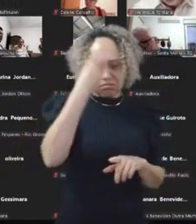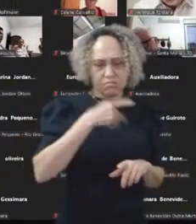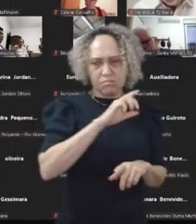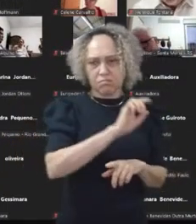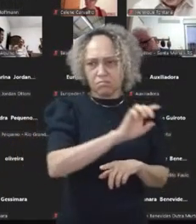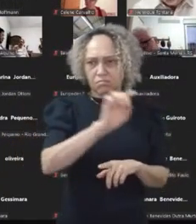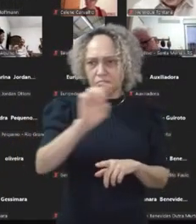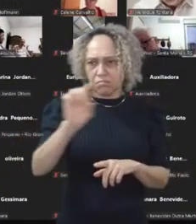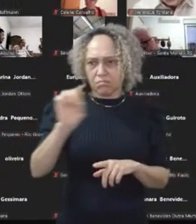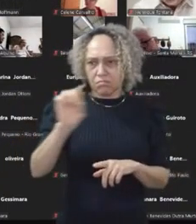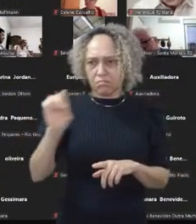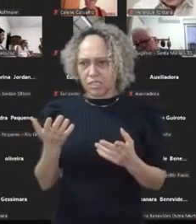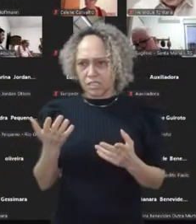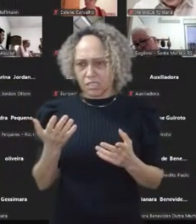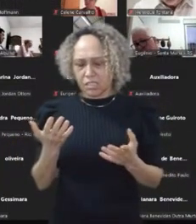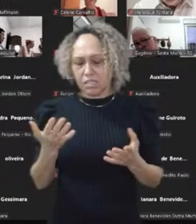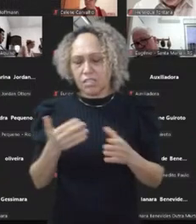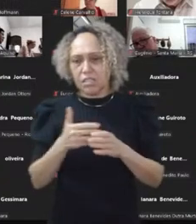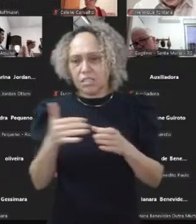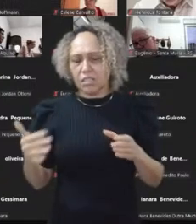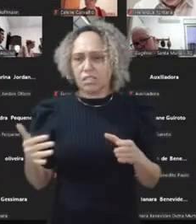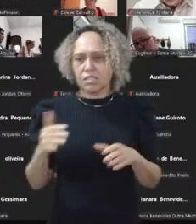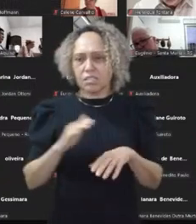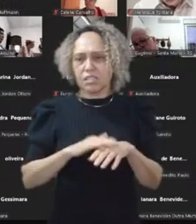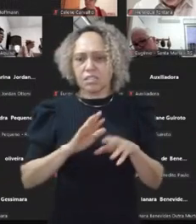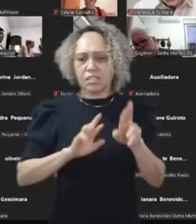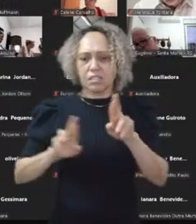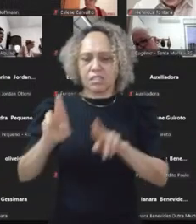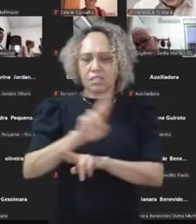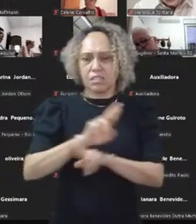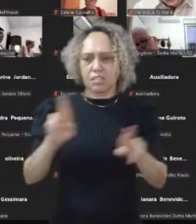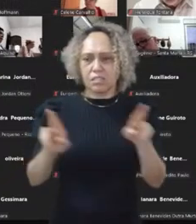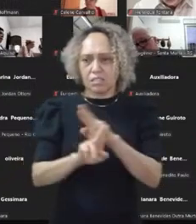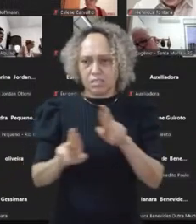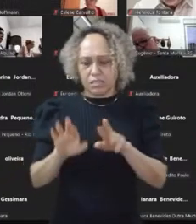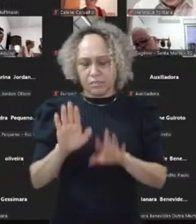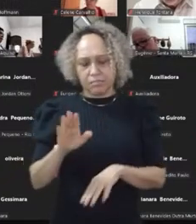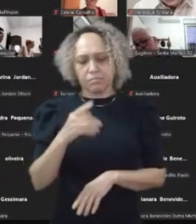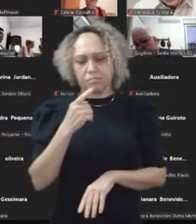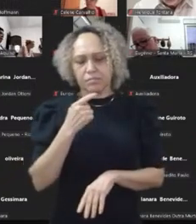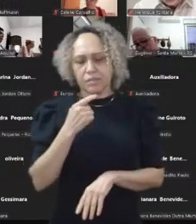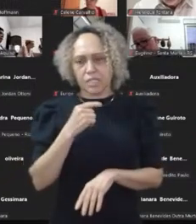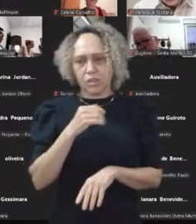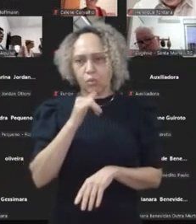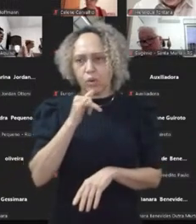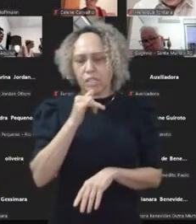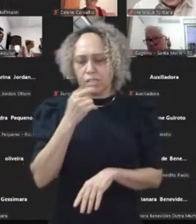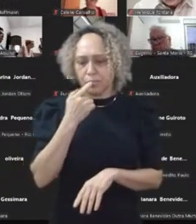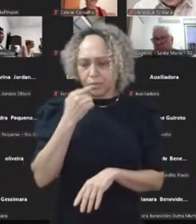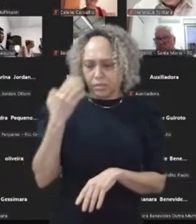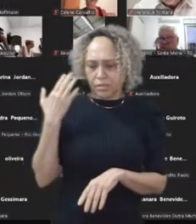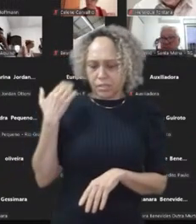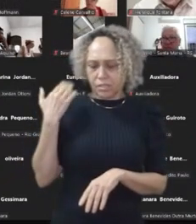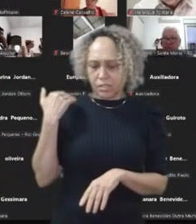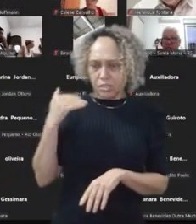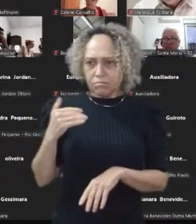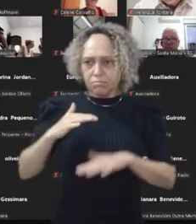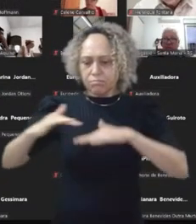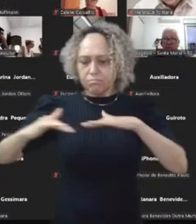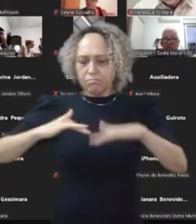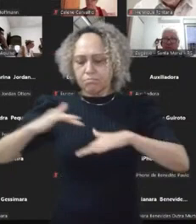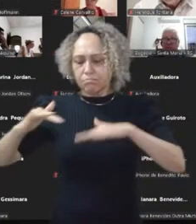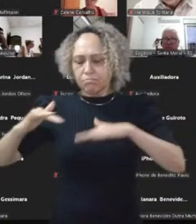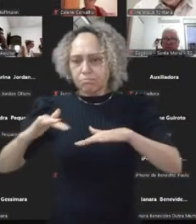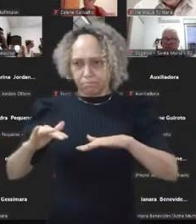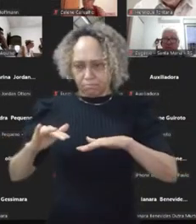ou essa esse caráter hiper relacional Quero trazer o exemplo que é enfim trazer um exemplo recente que é o eh mobilização contra a jornada